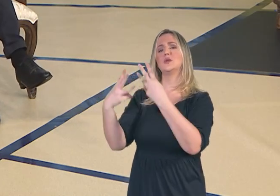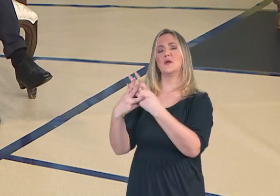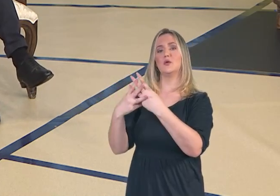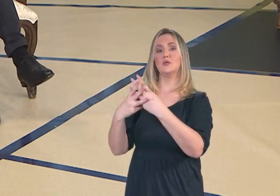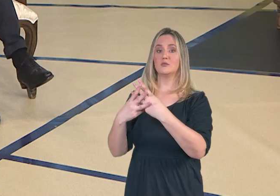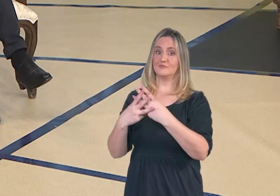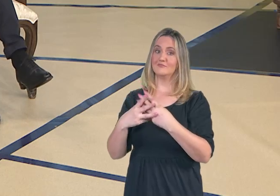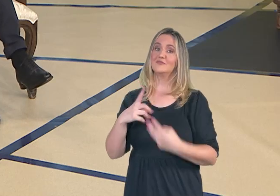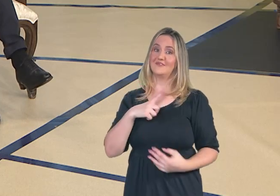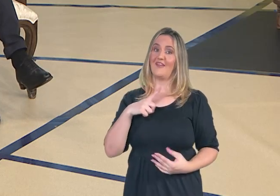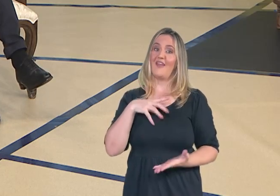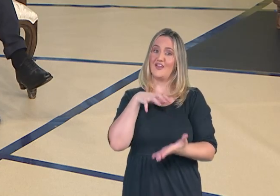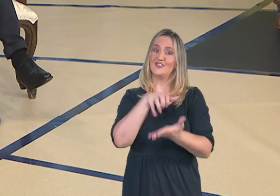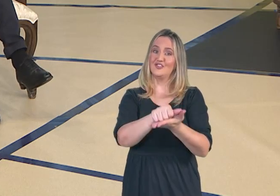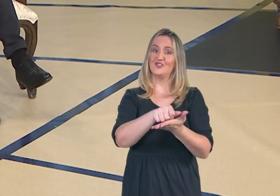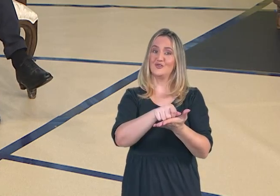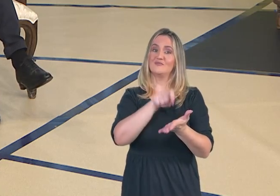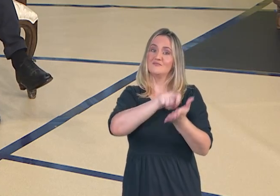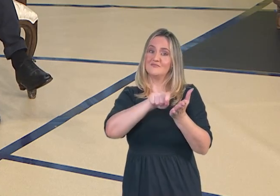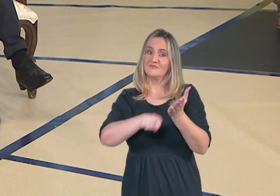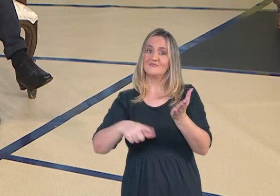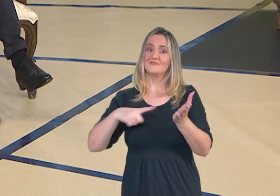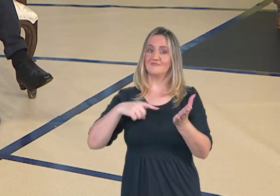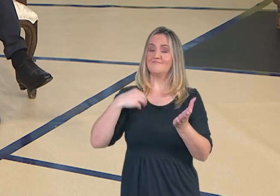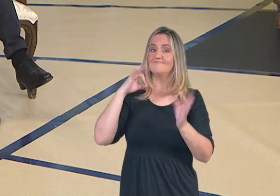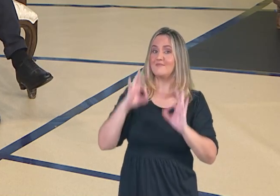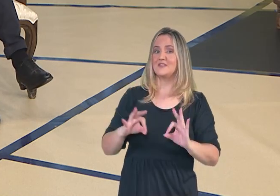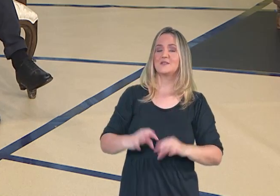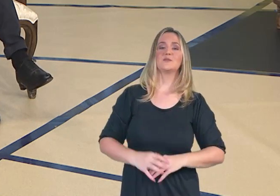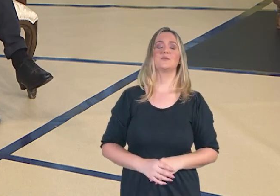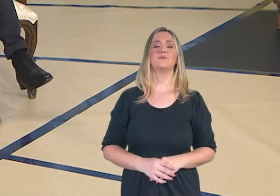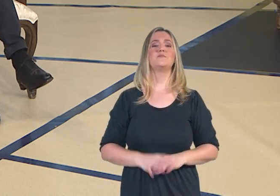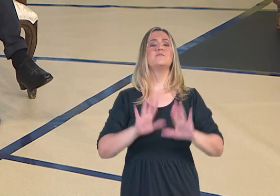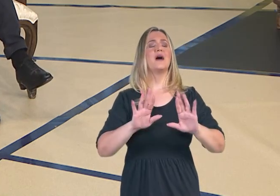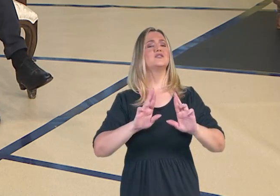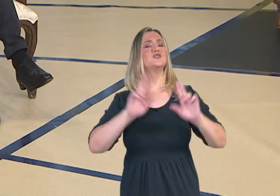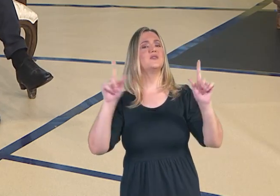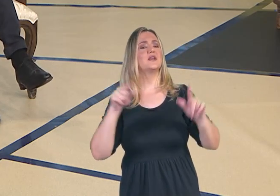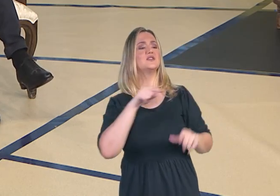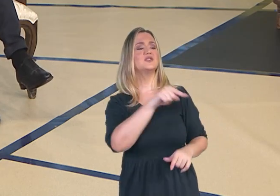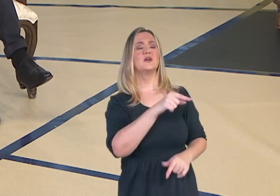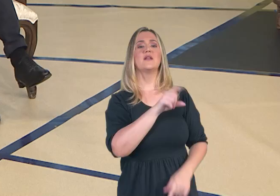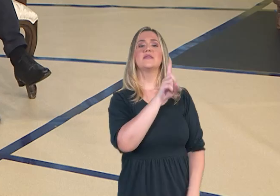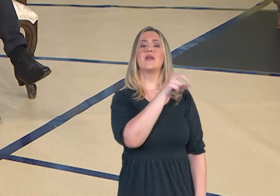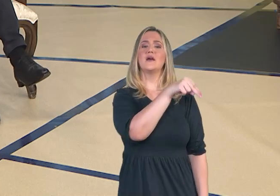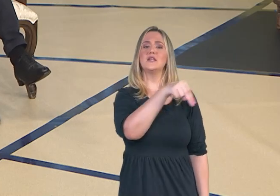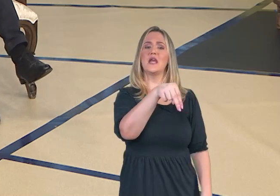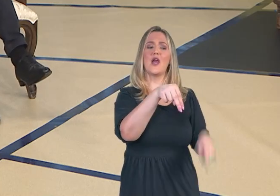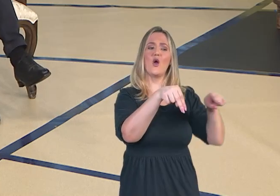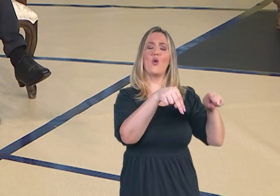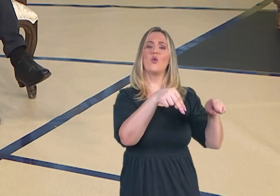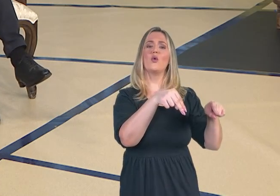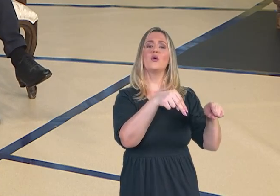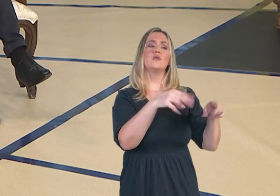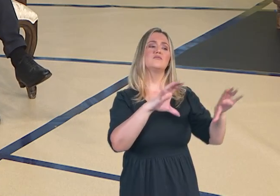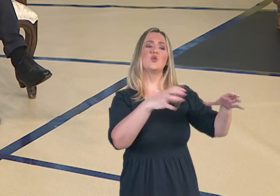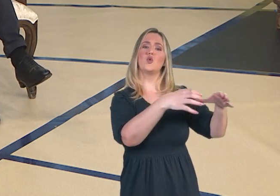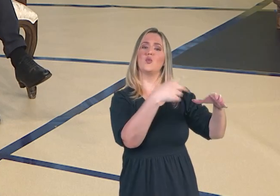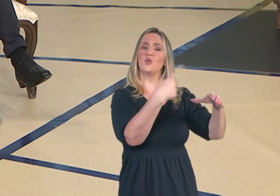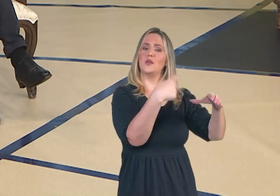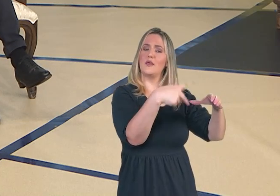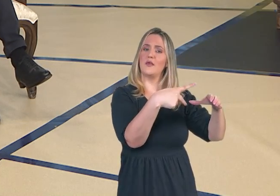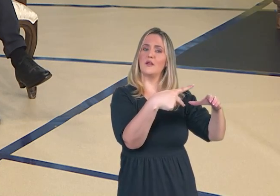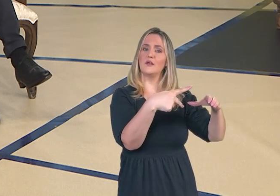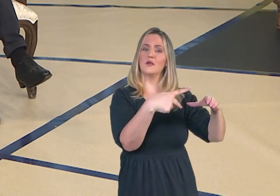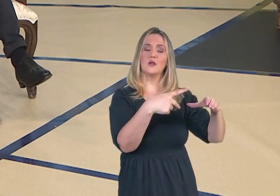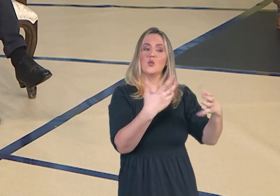para Daniel e seus companheiros na Babilônia, era uma ameaça clara à perda da sua identidade. Afinal, raciocine comigo. Nabucodonosor